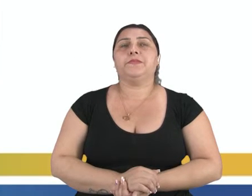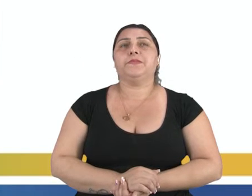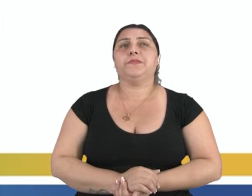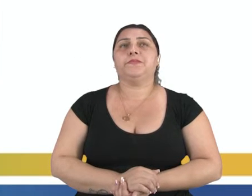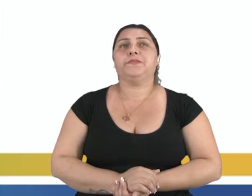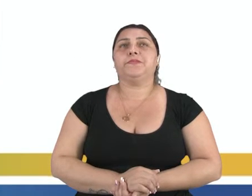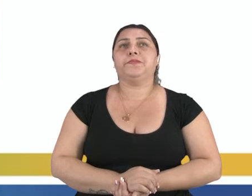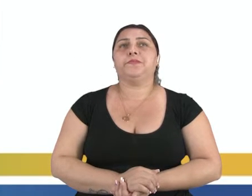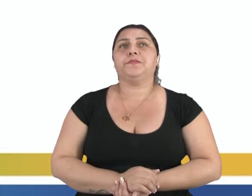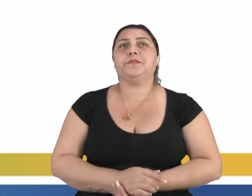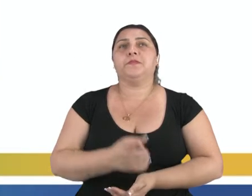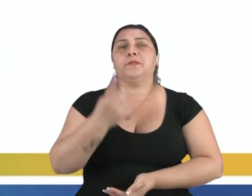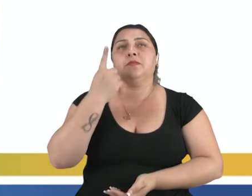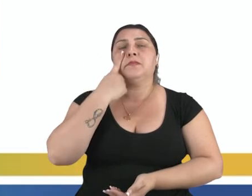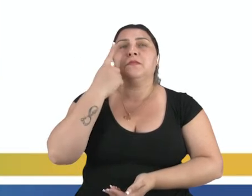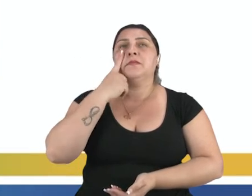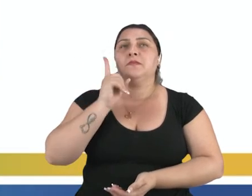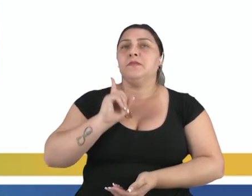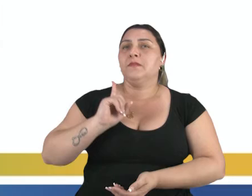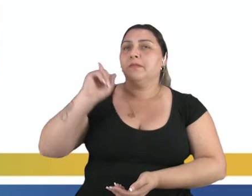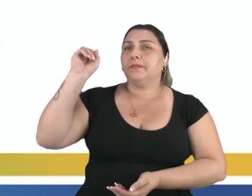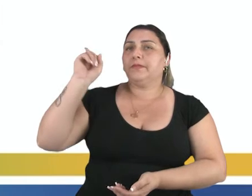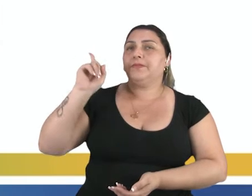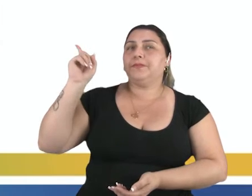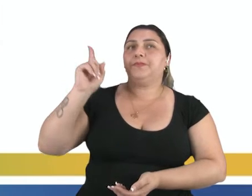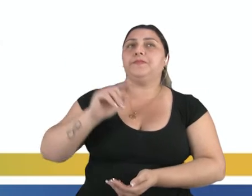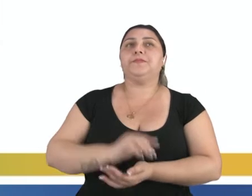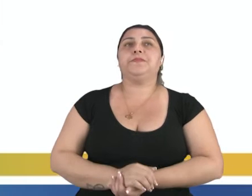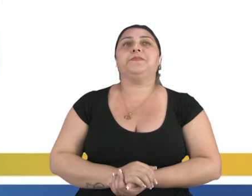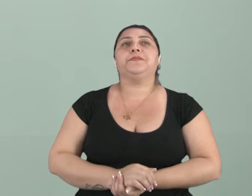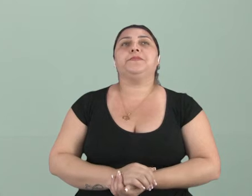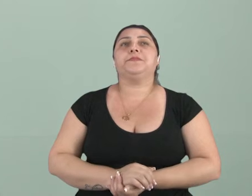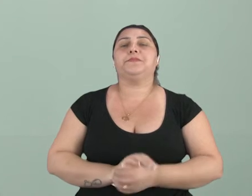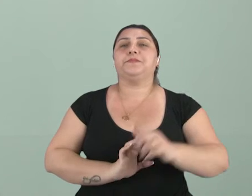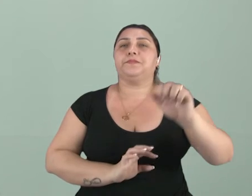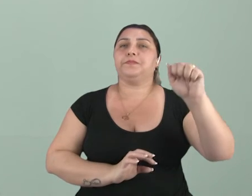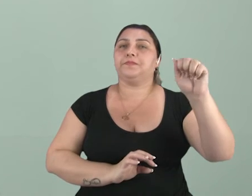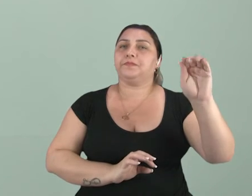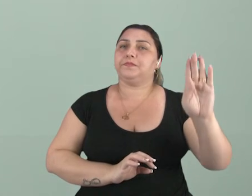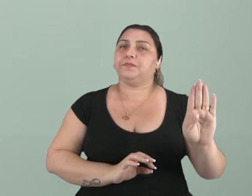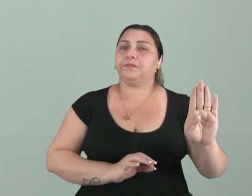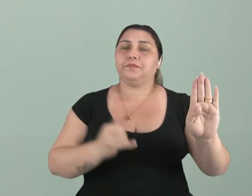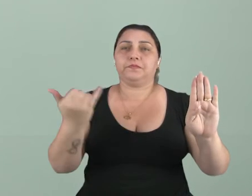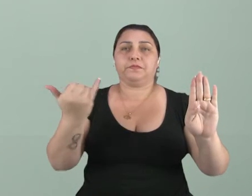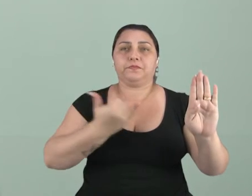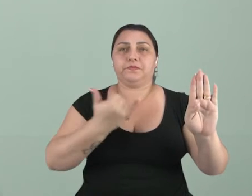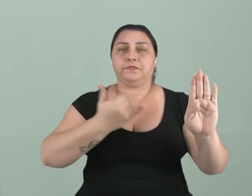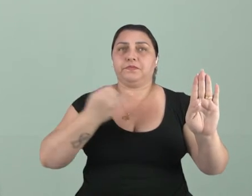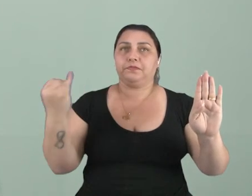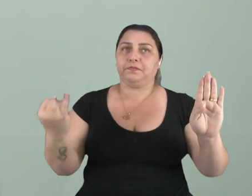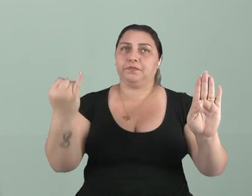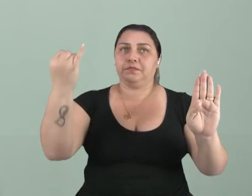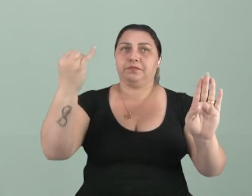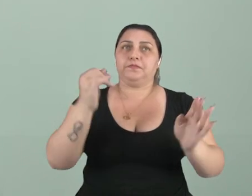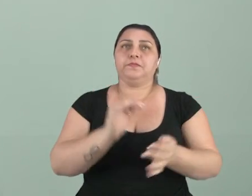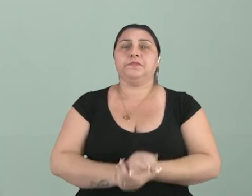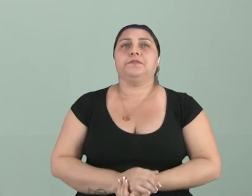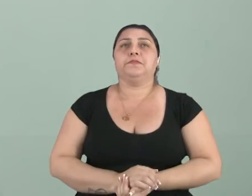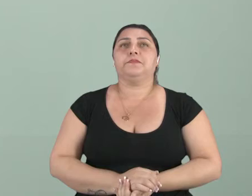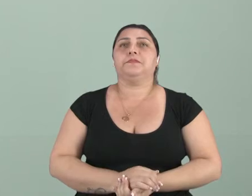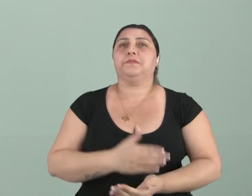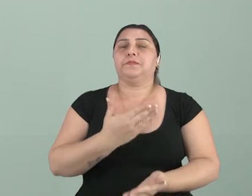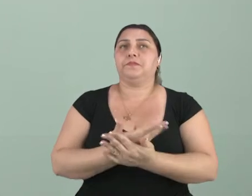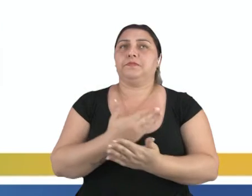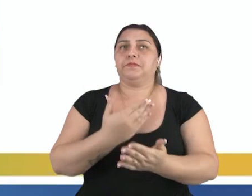coeficientes, ele nos darão informações importantes em relação ao estudo das funções do primeiro grau. A primeira